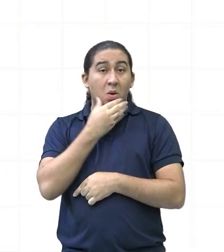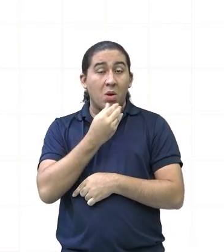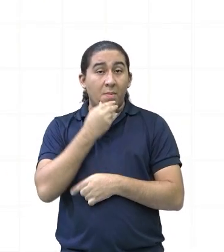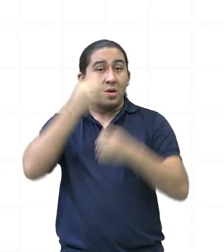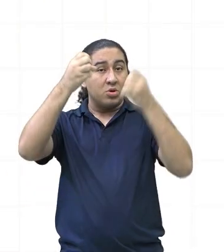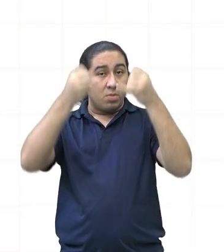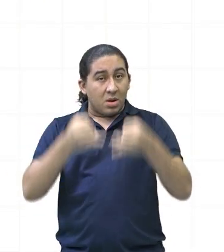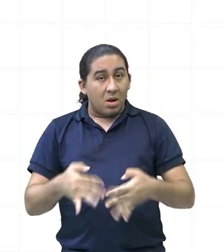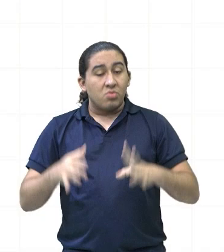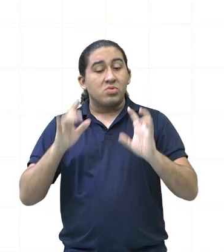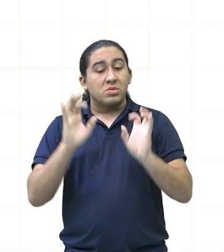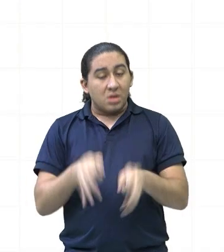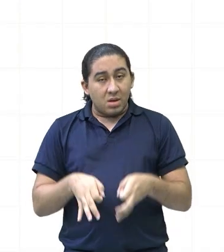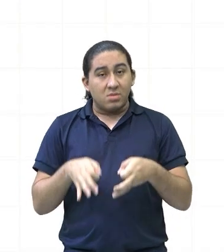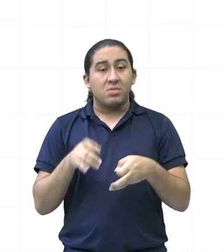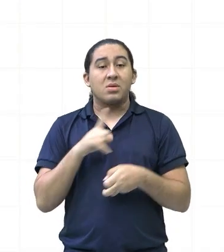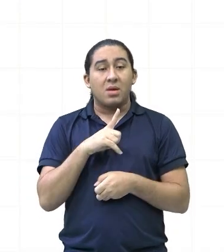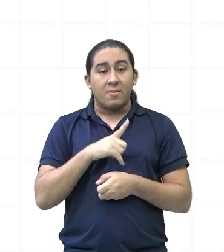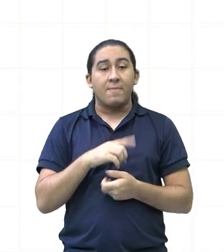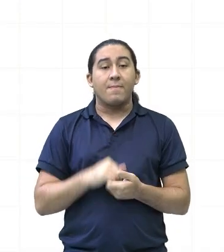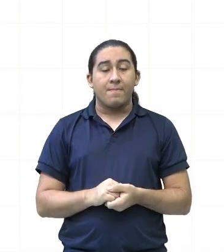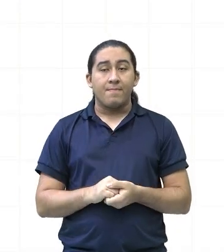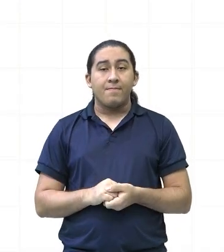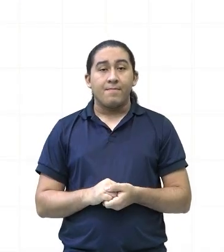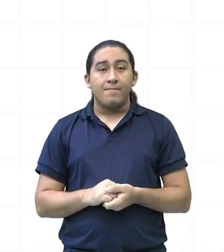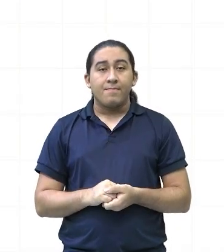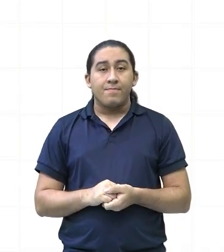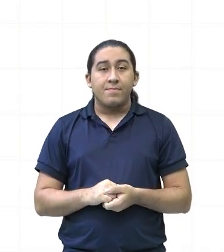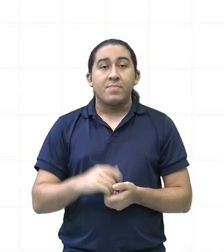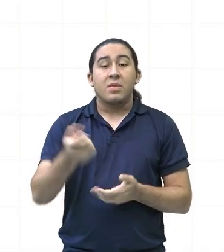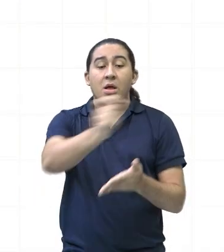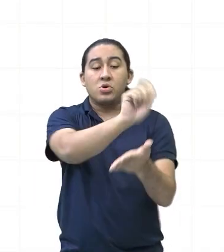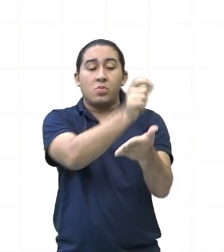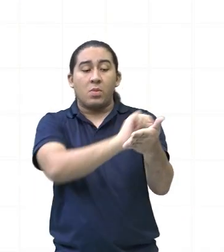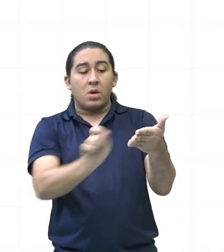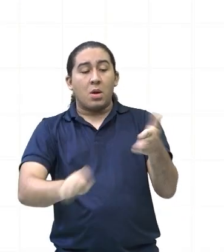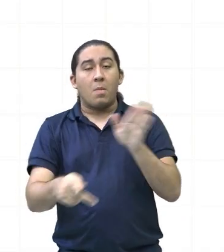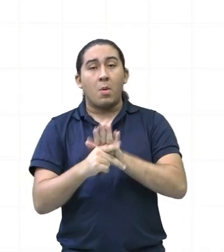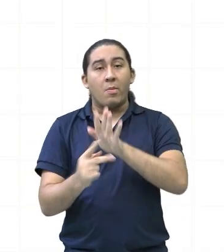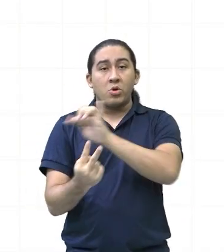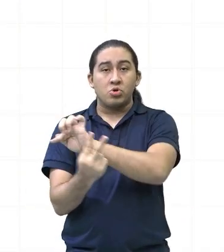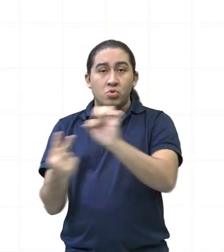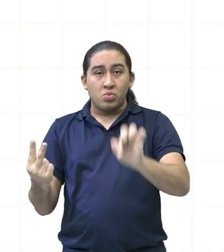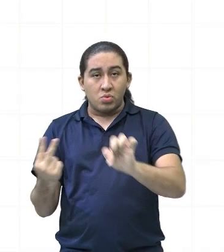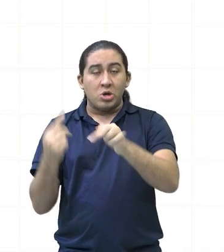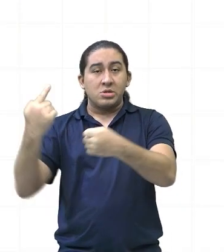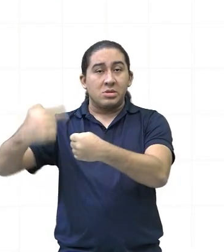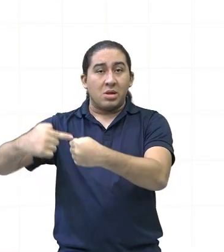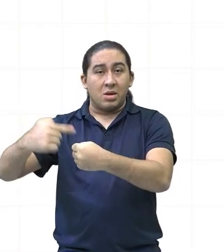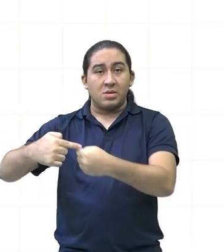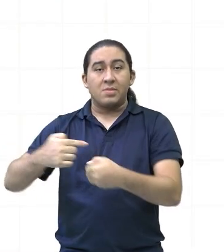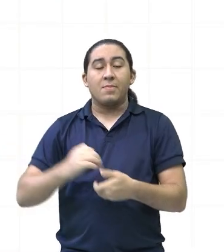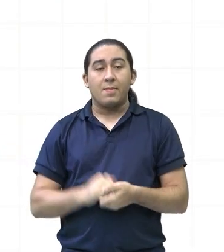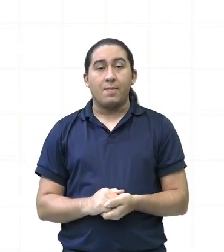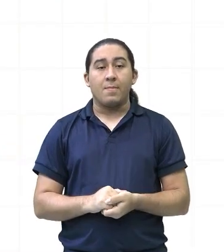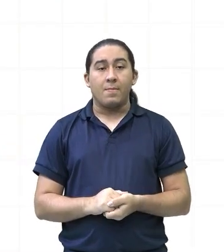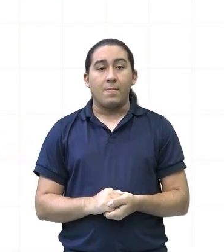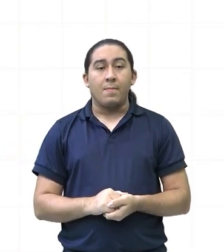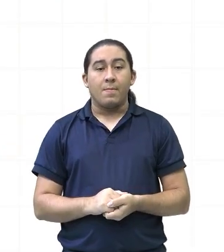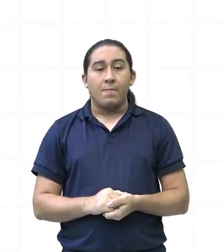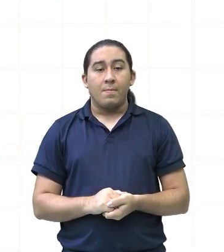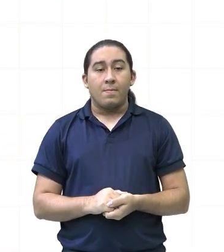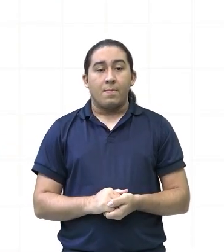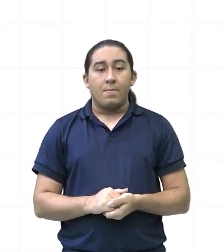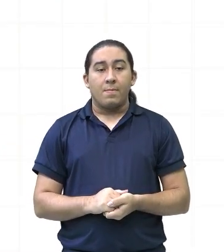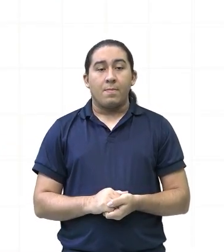sexto livro, Erato, não é mesmo? Registros sobre essas duas grandes cidades, então, do mundo grego, tá?